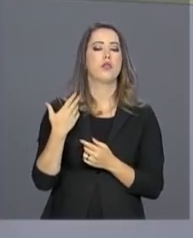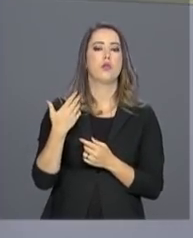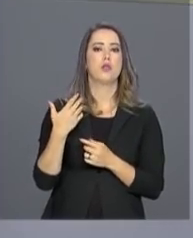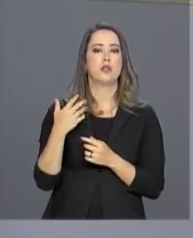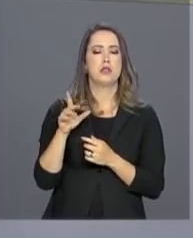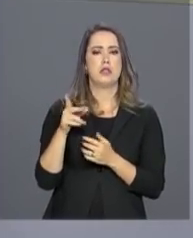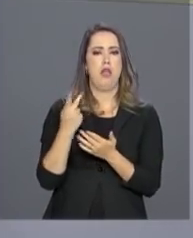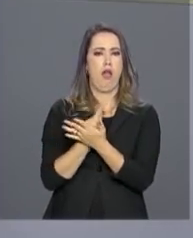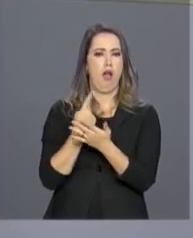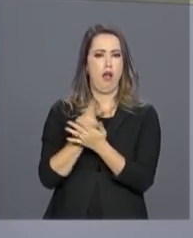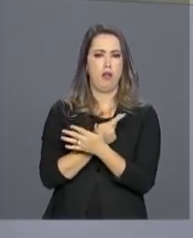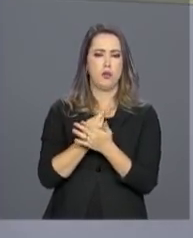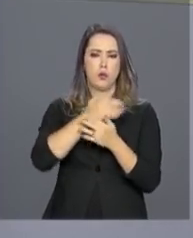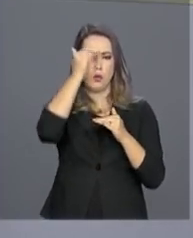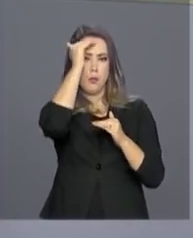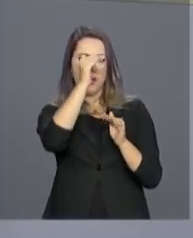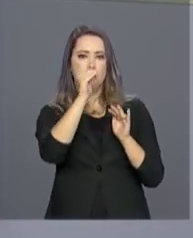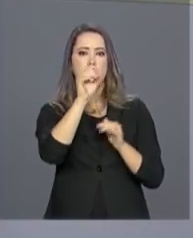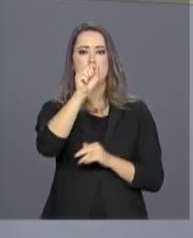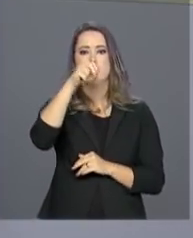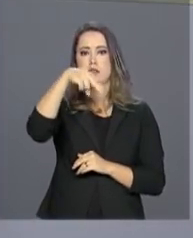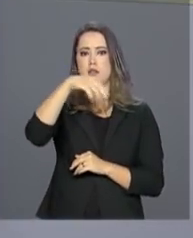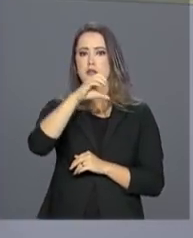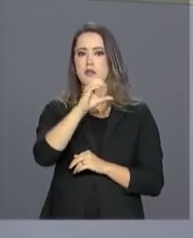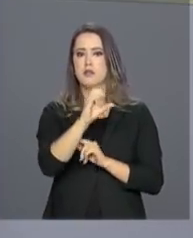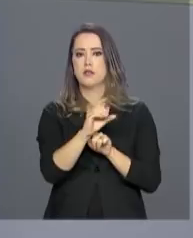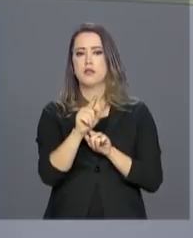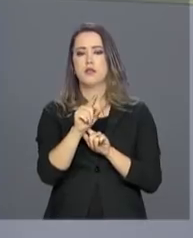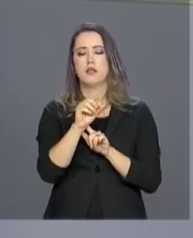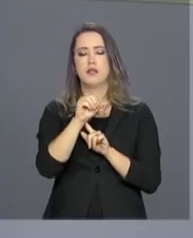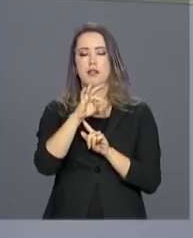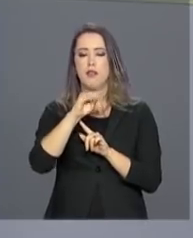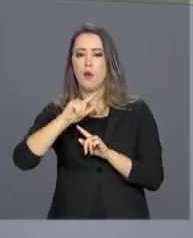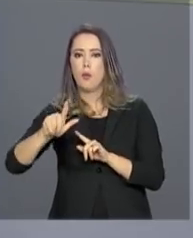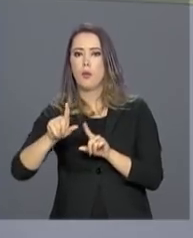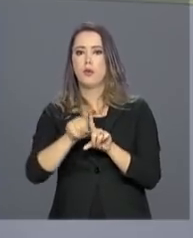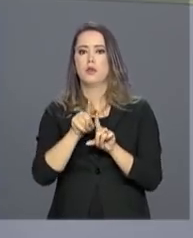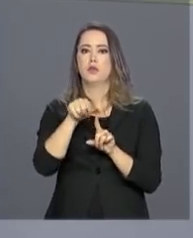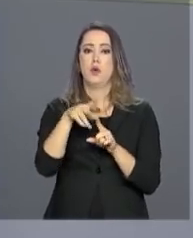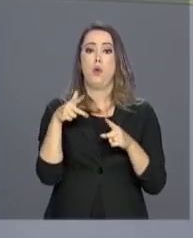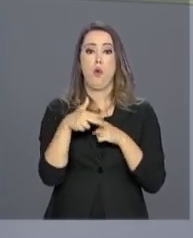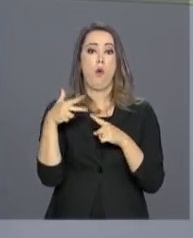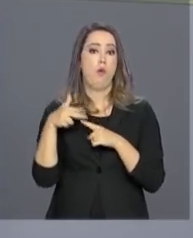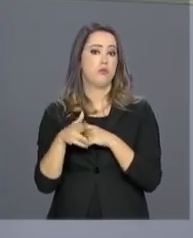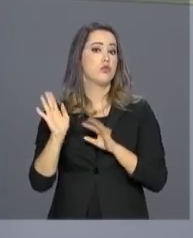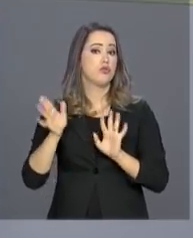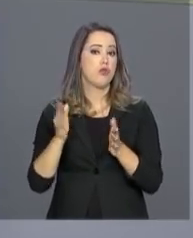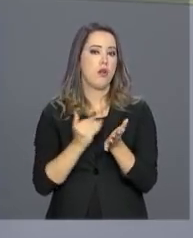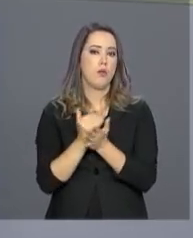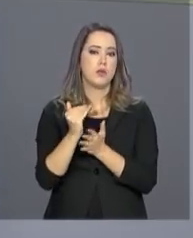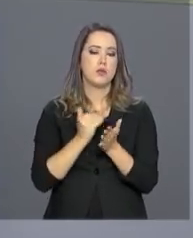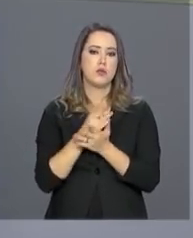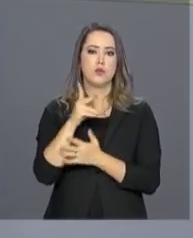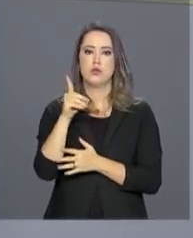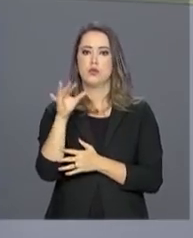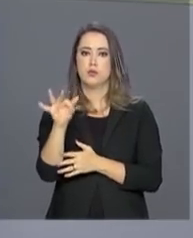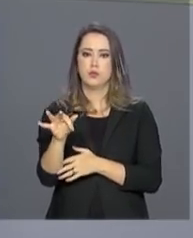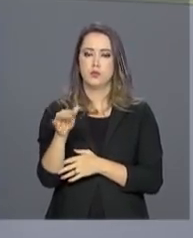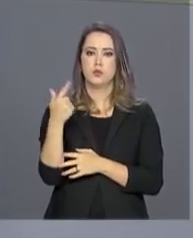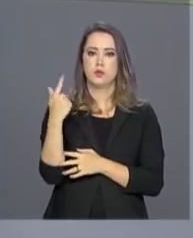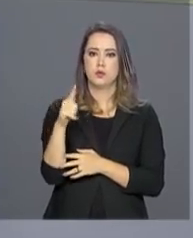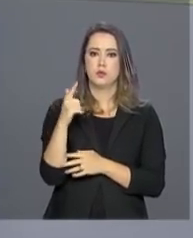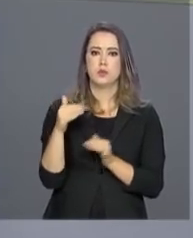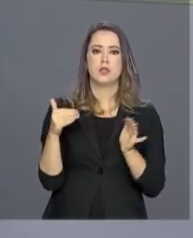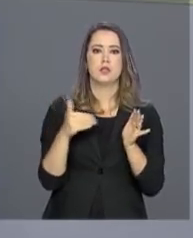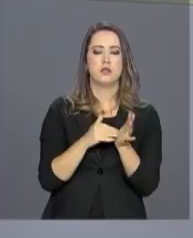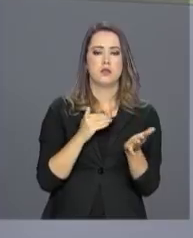8 de dezembro segundo a agência nacional de telecomunicações anatel os bloqueios já estão sendo feitos no distrito federal e